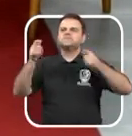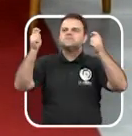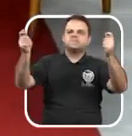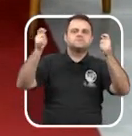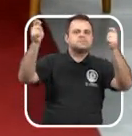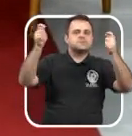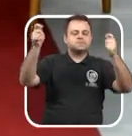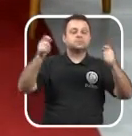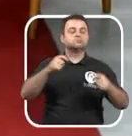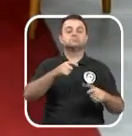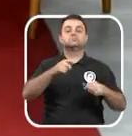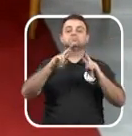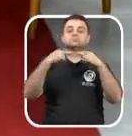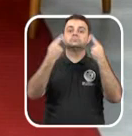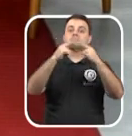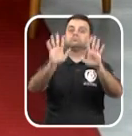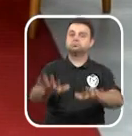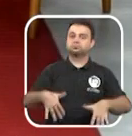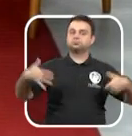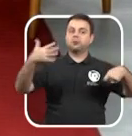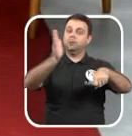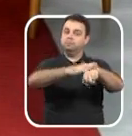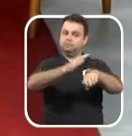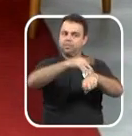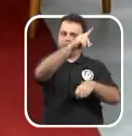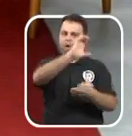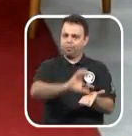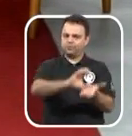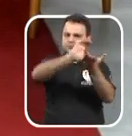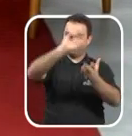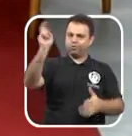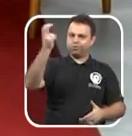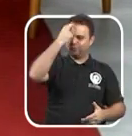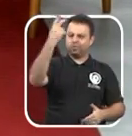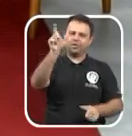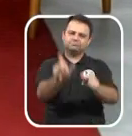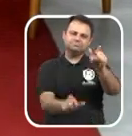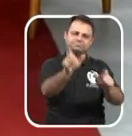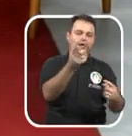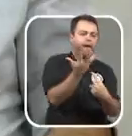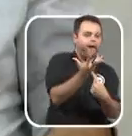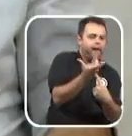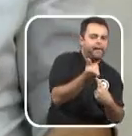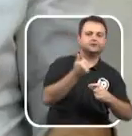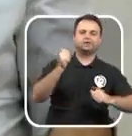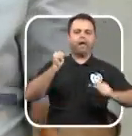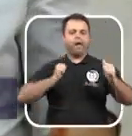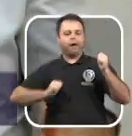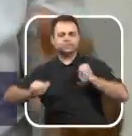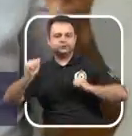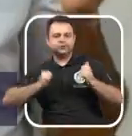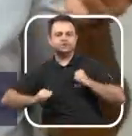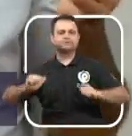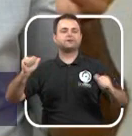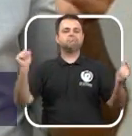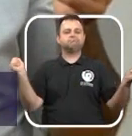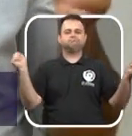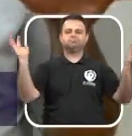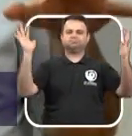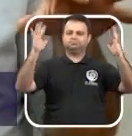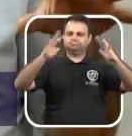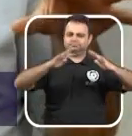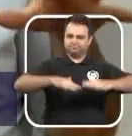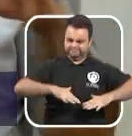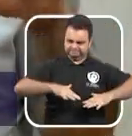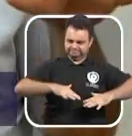pela Comissão de Cultura, que eu presido, junto com os artistas, com o Conselho Municipal de Cultura, uma audiência e depois uma intervenção